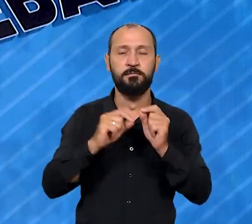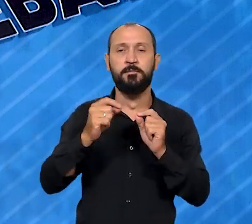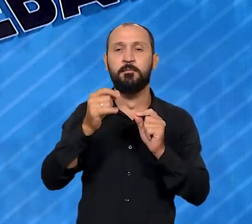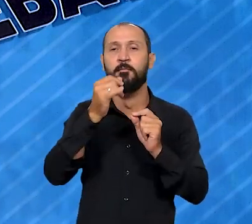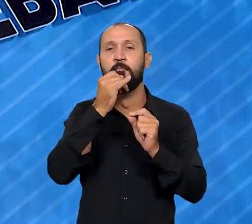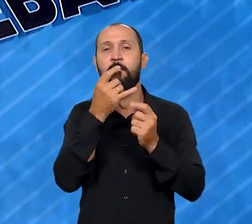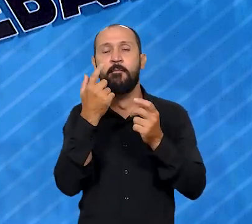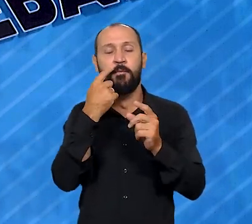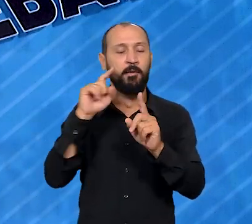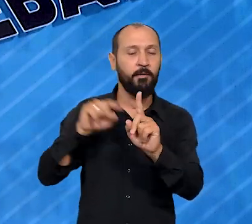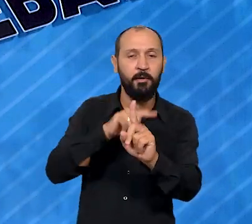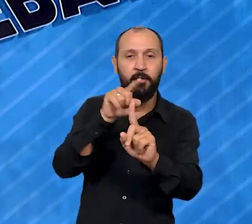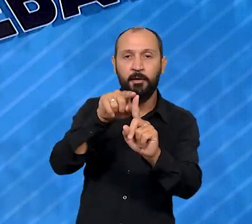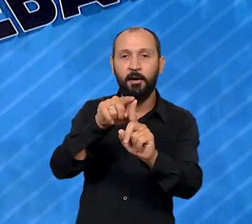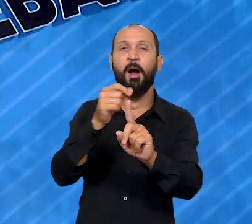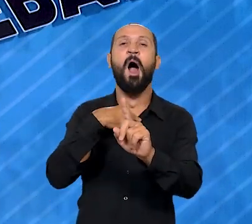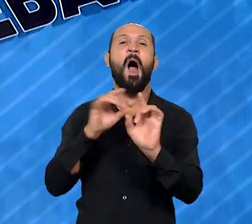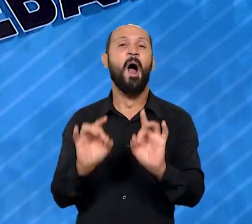mais